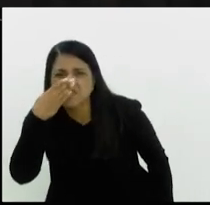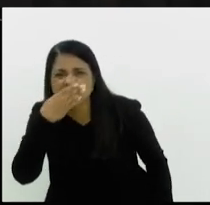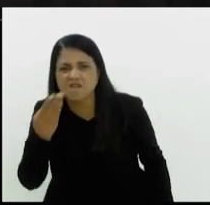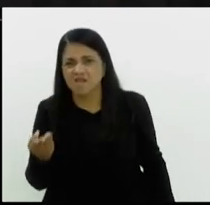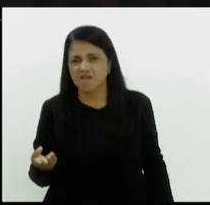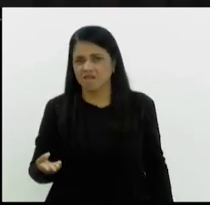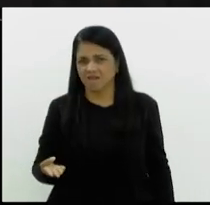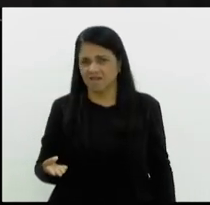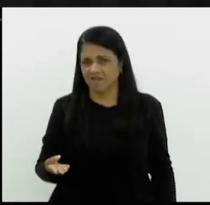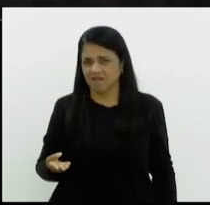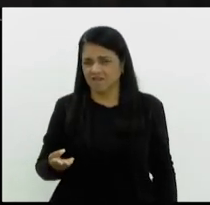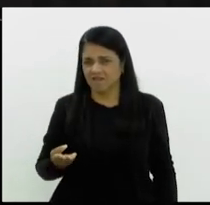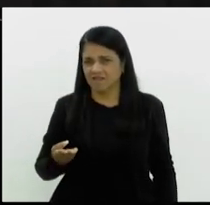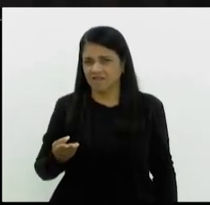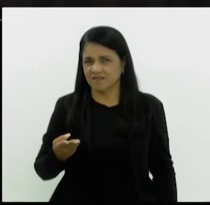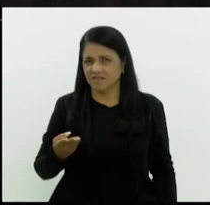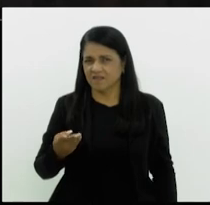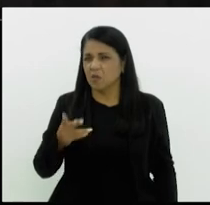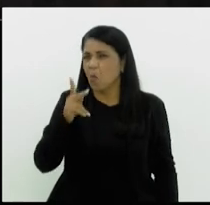que o pai